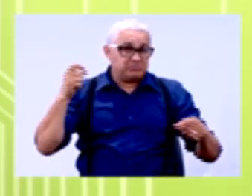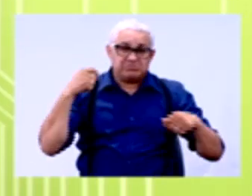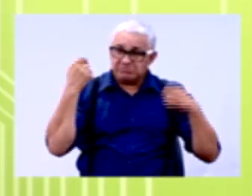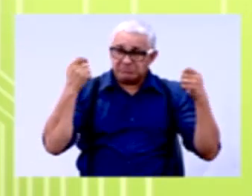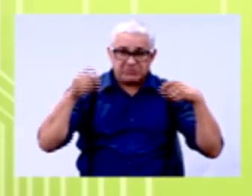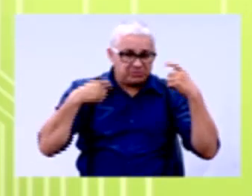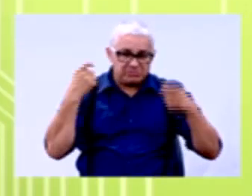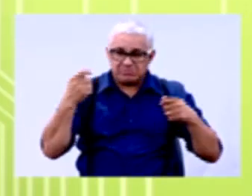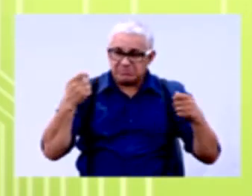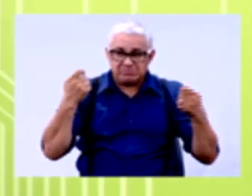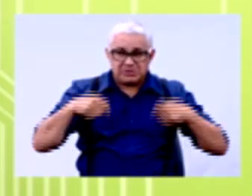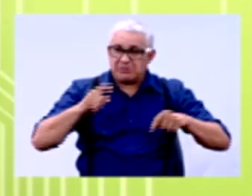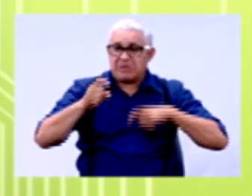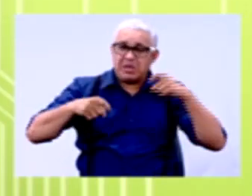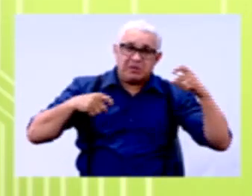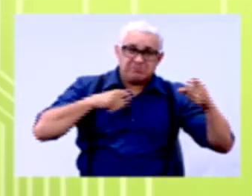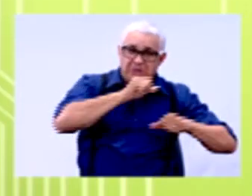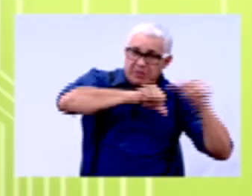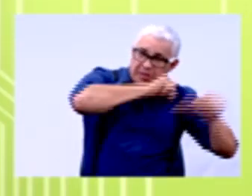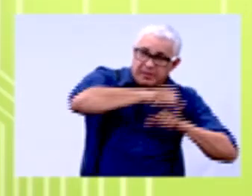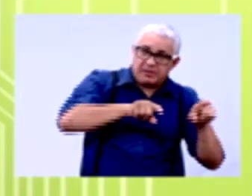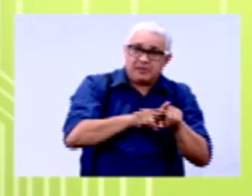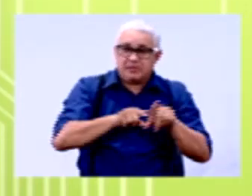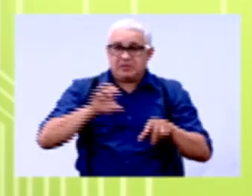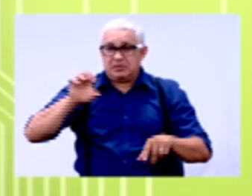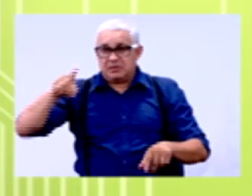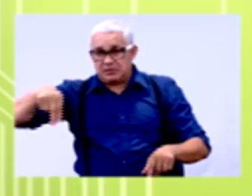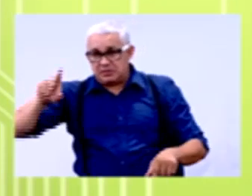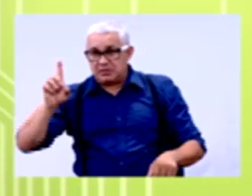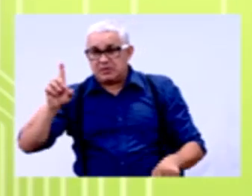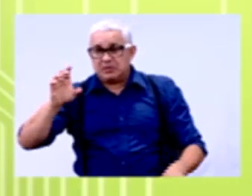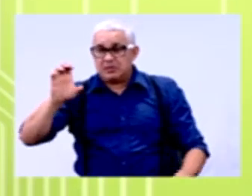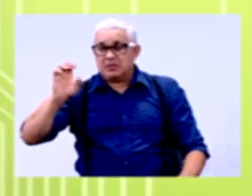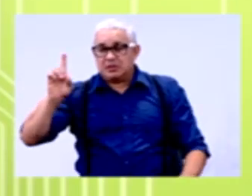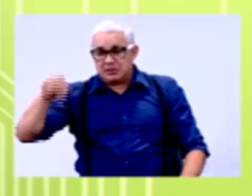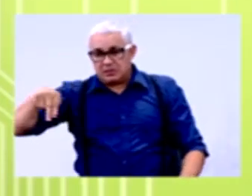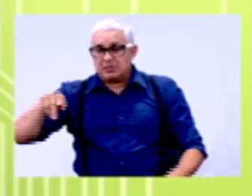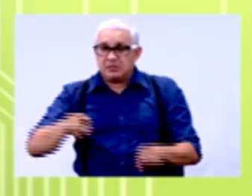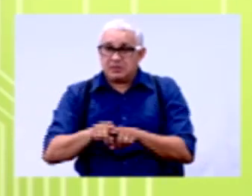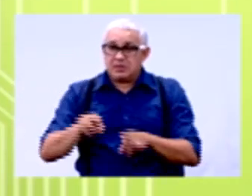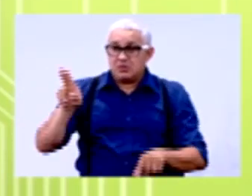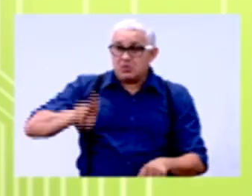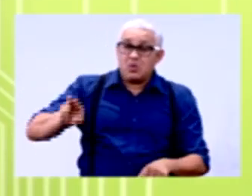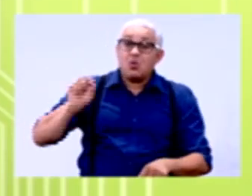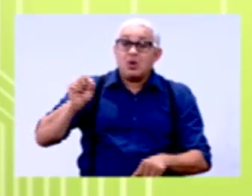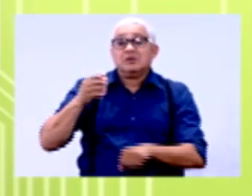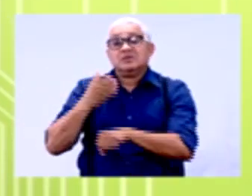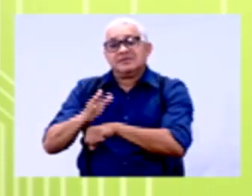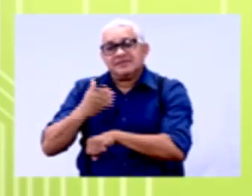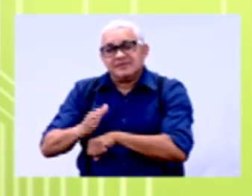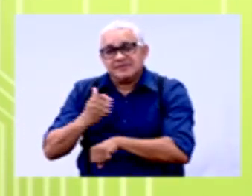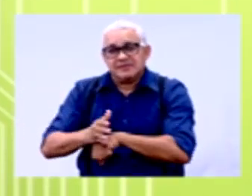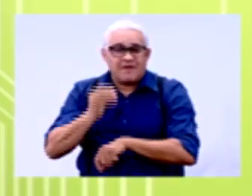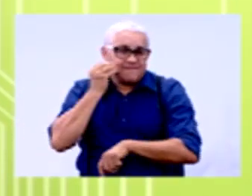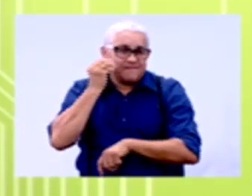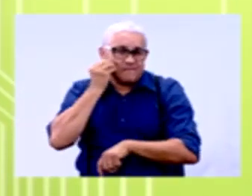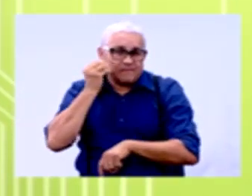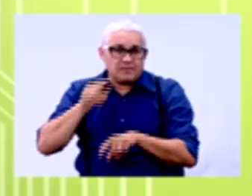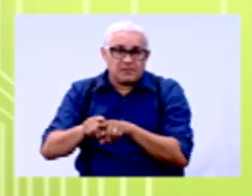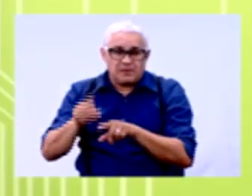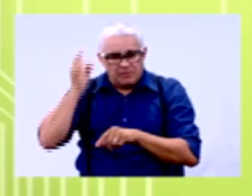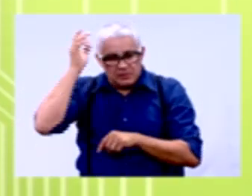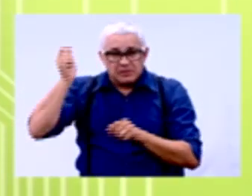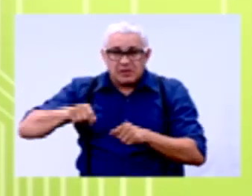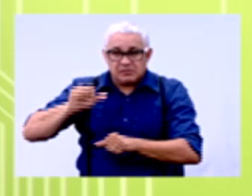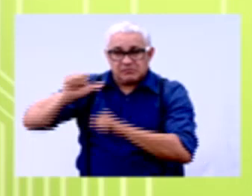alterando. Geralmente o CDN, né, o formato CDN, a gente utiliza mais para questões de teste, né? Onde de forma bem facilitada a gente